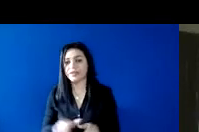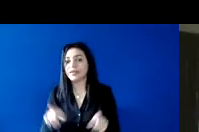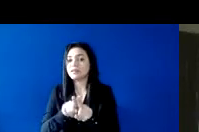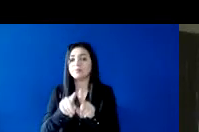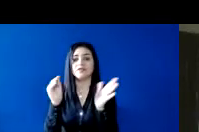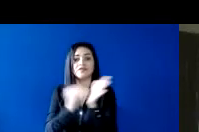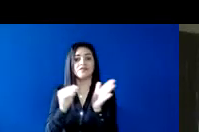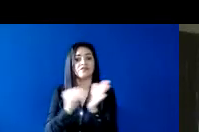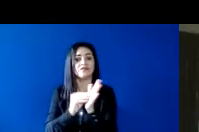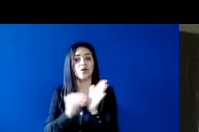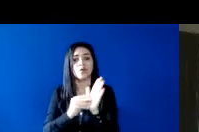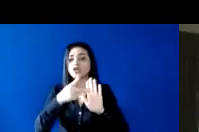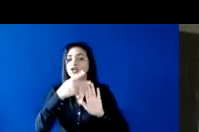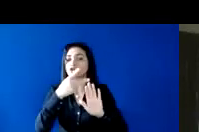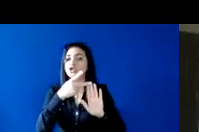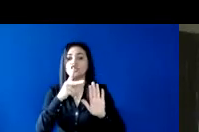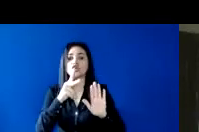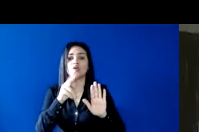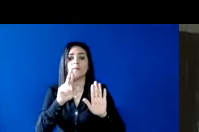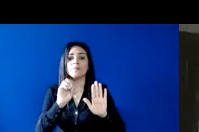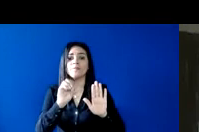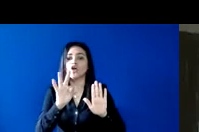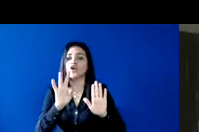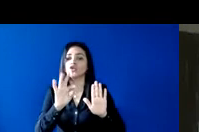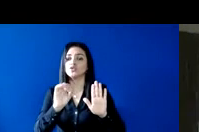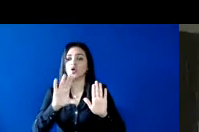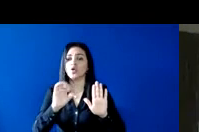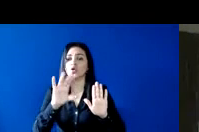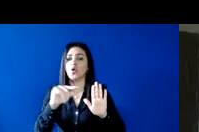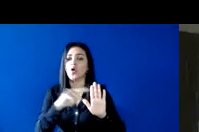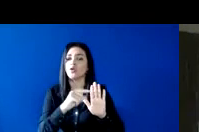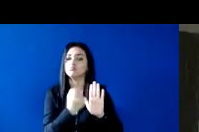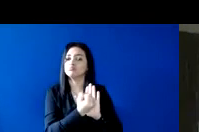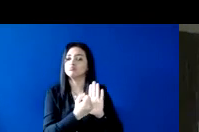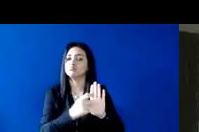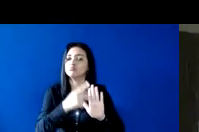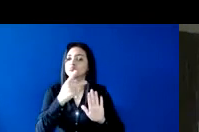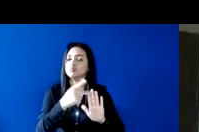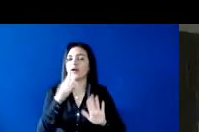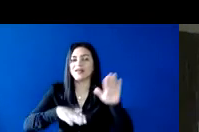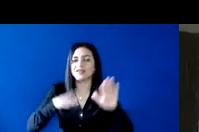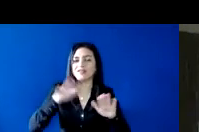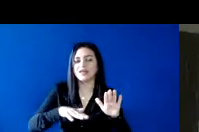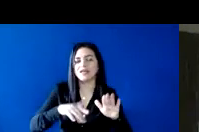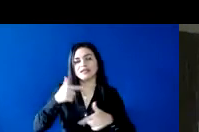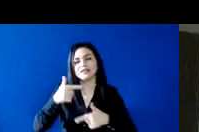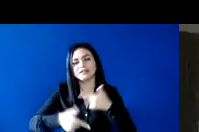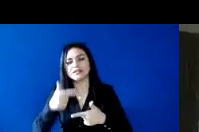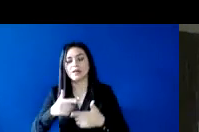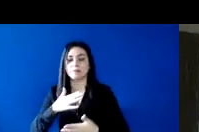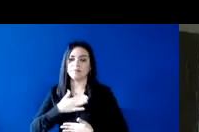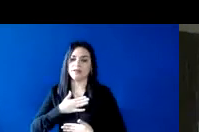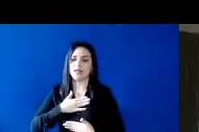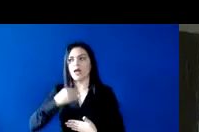protocolos pactuados, né? Muitas vezes a gente trabalha com aquela coisa, na minha